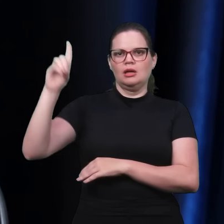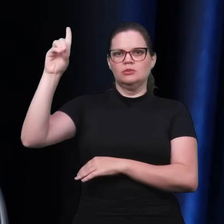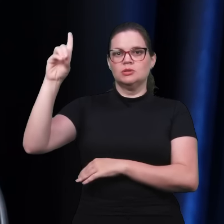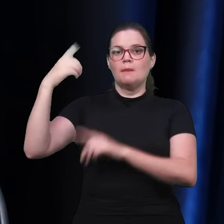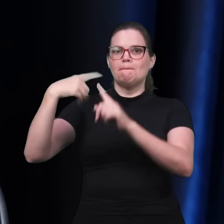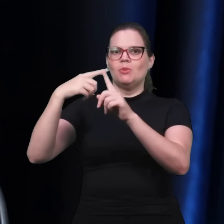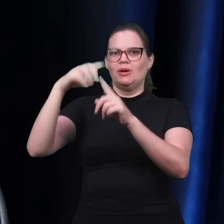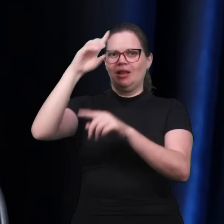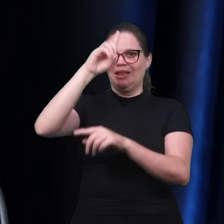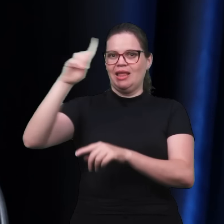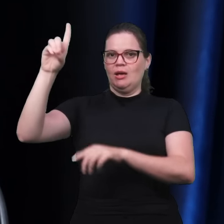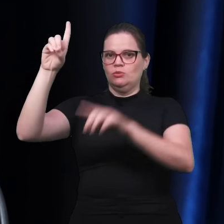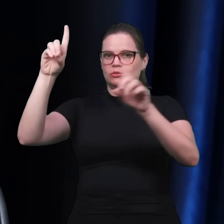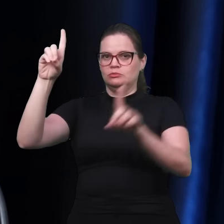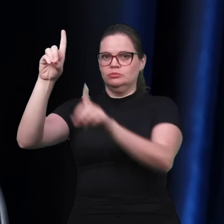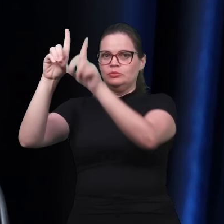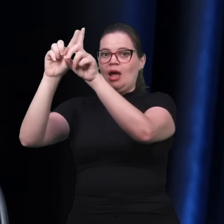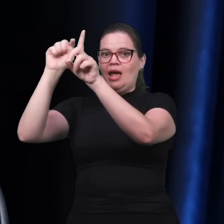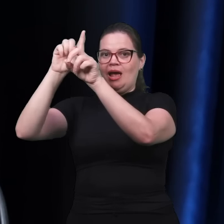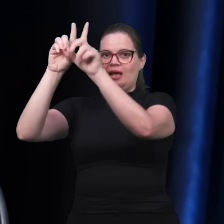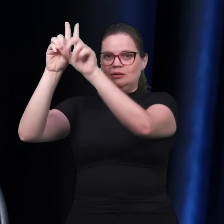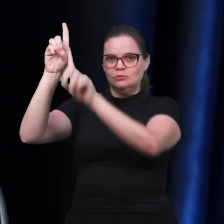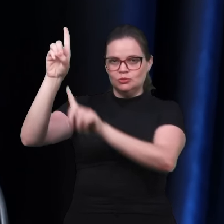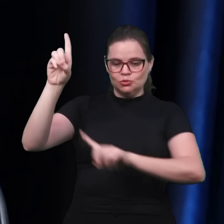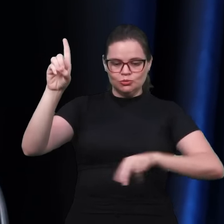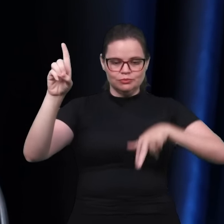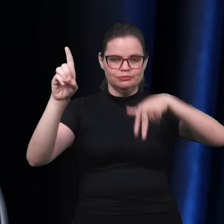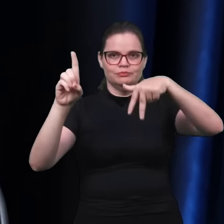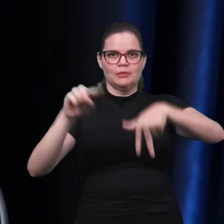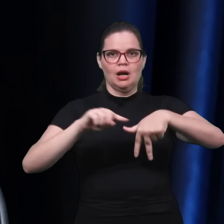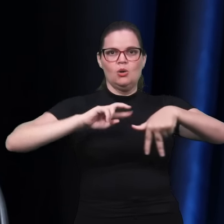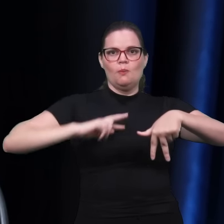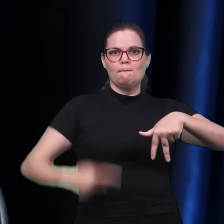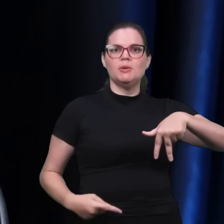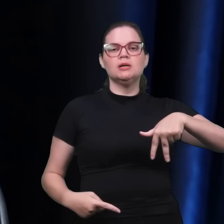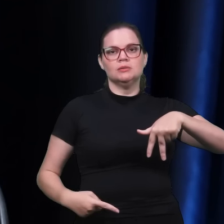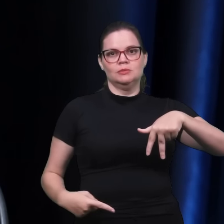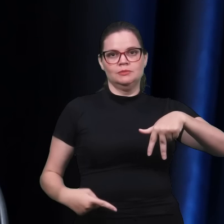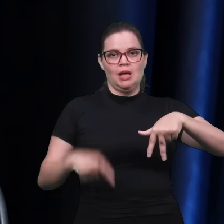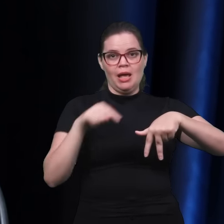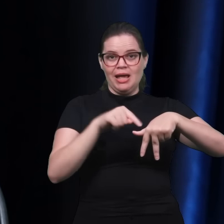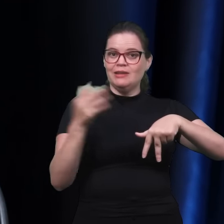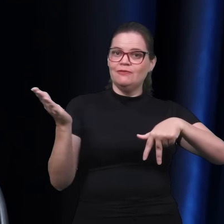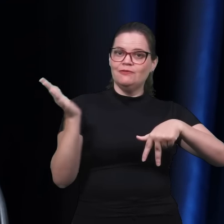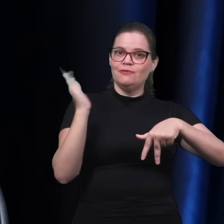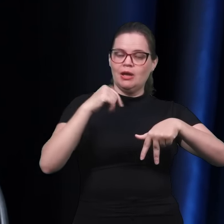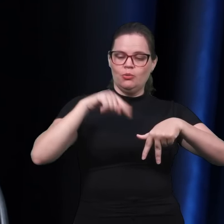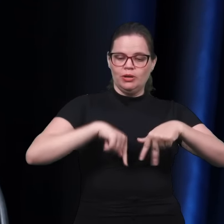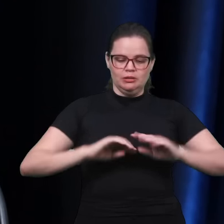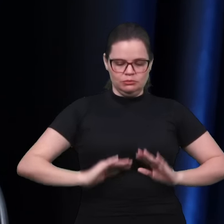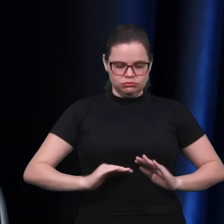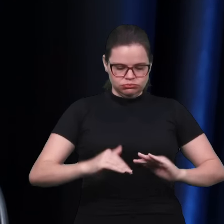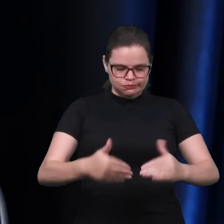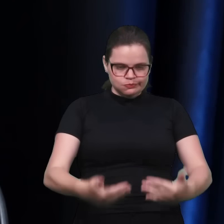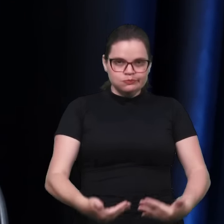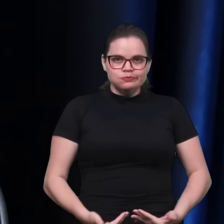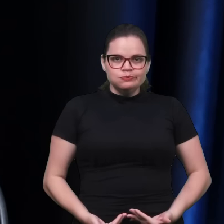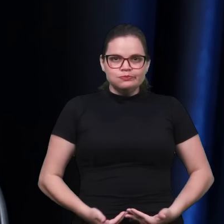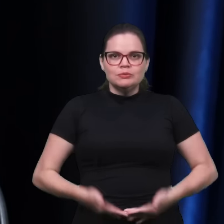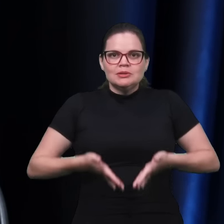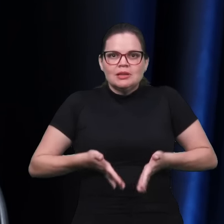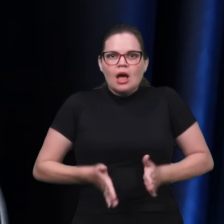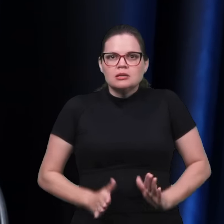fez carne, ou seja, Deus que nasceu como homem, sentiu as dores